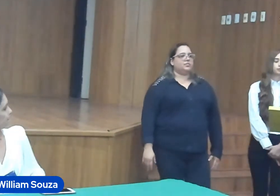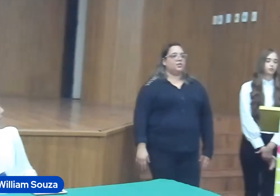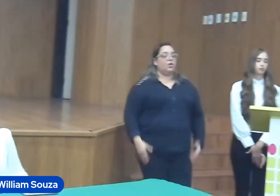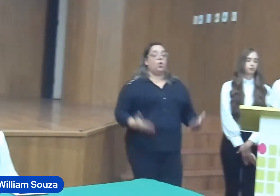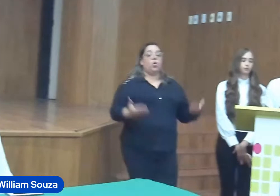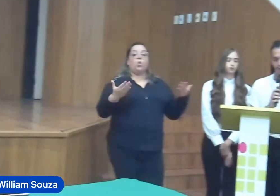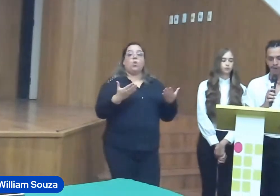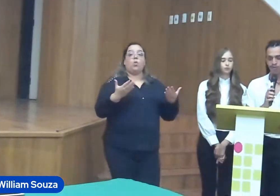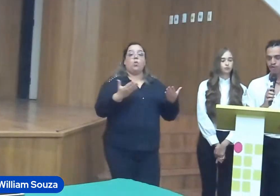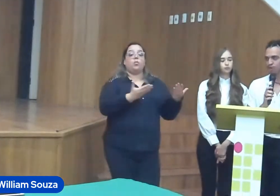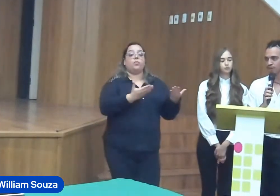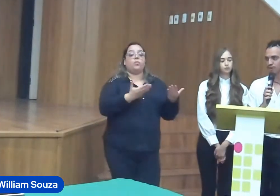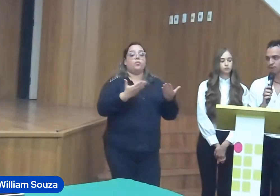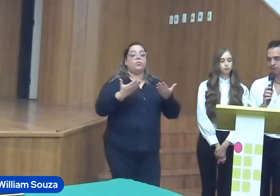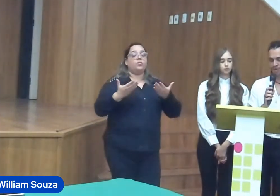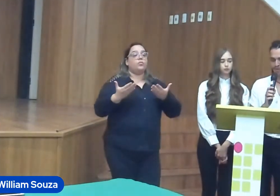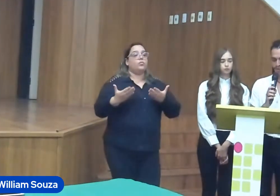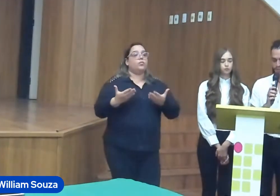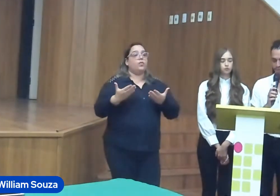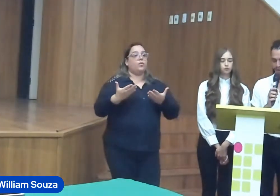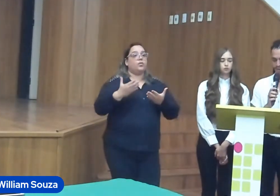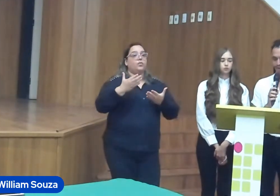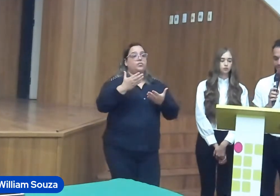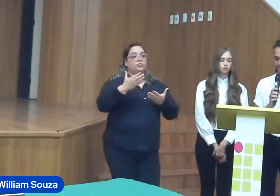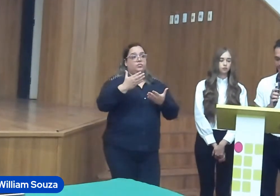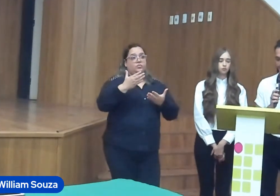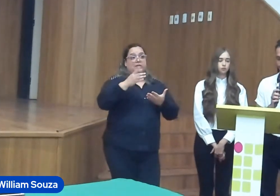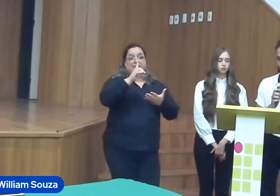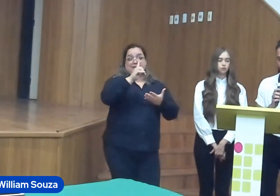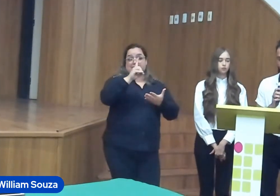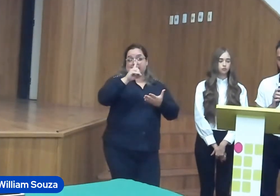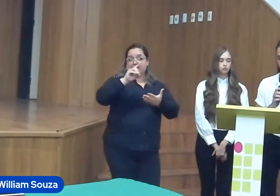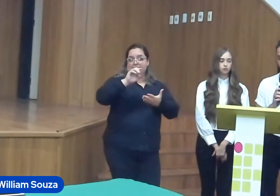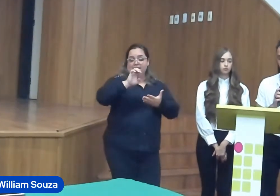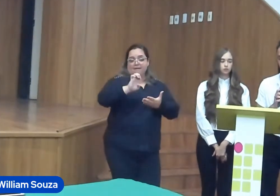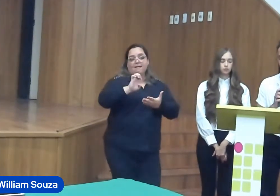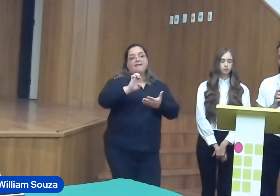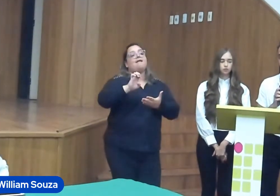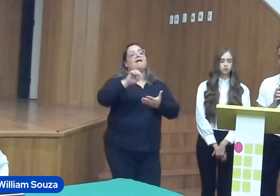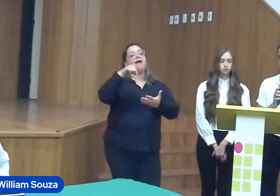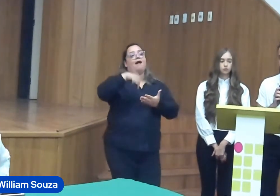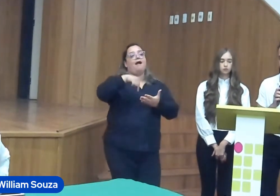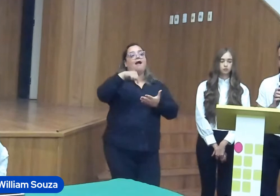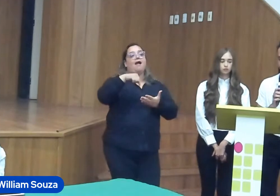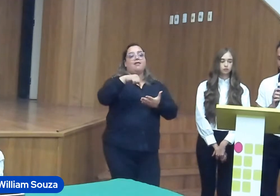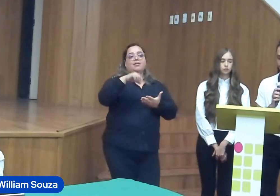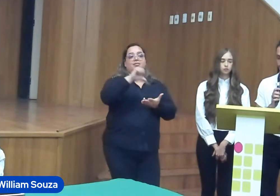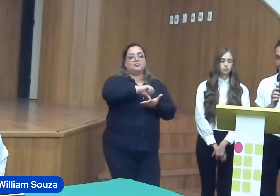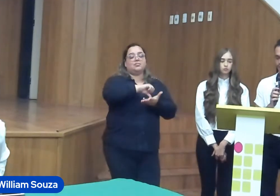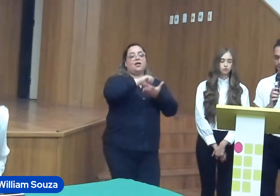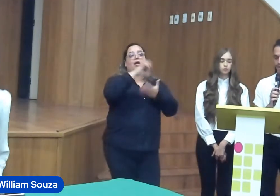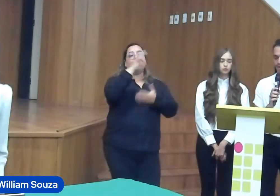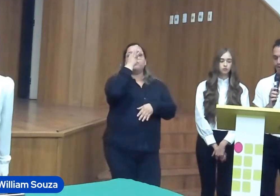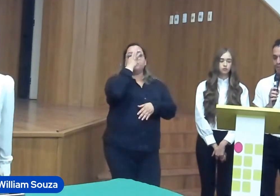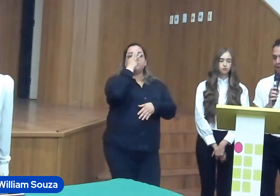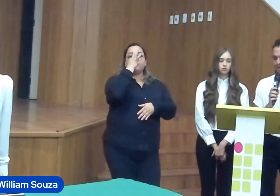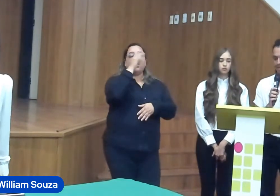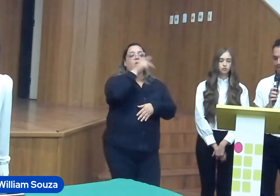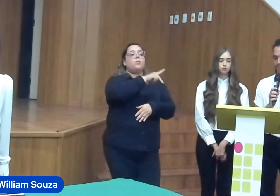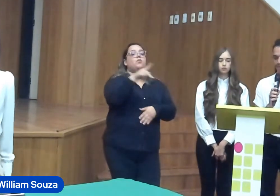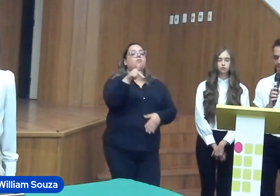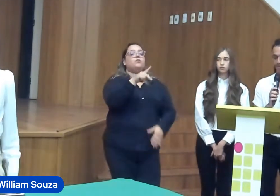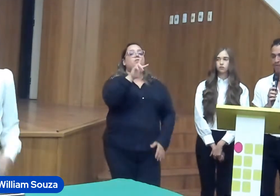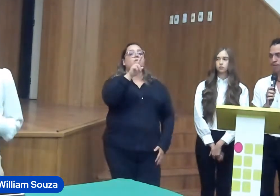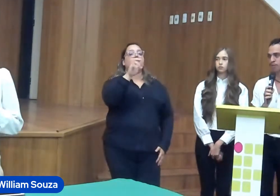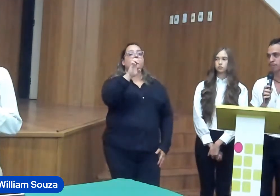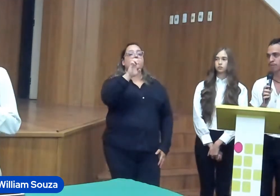Convidamos agora o nosso diretor de desenvolvimento de ensino do campus Cajazeiras de FTV, o professor Gilda Holanda,